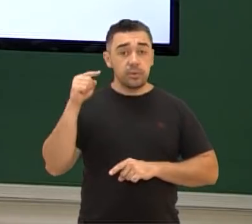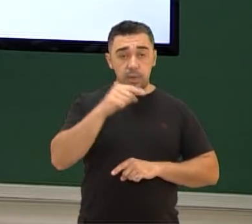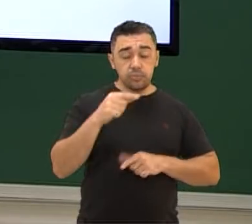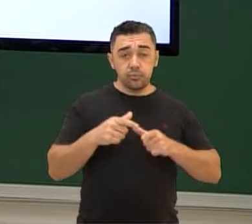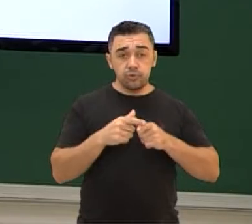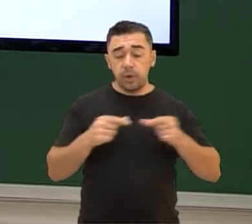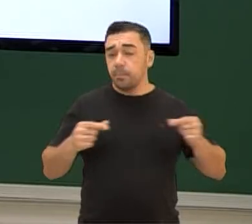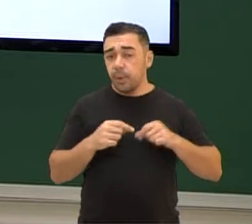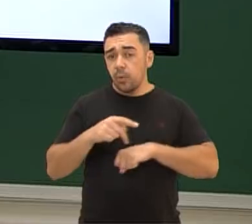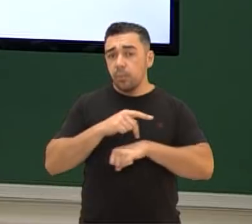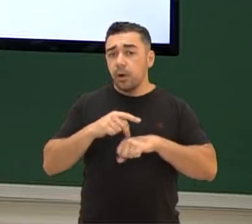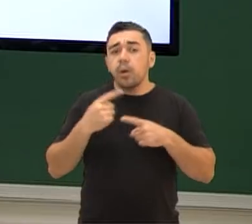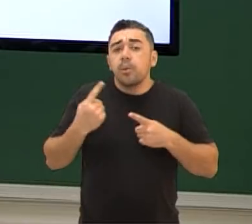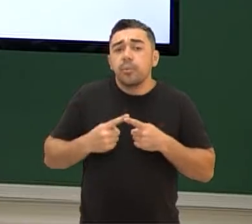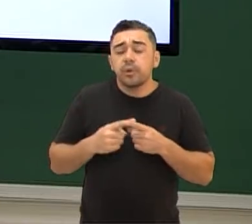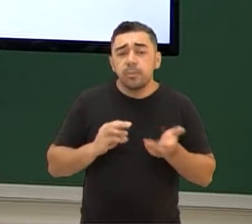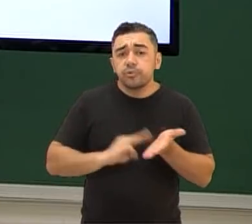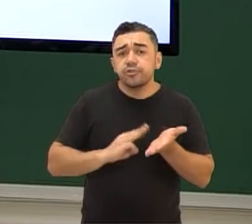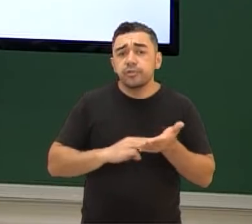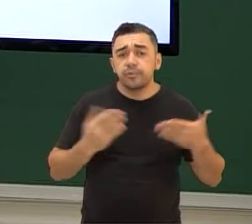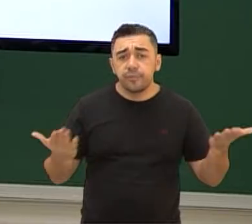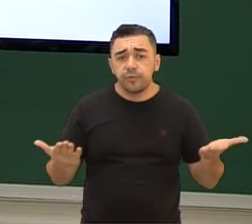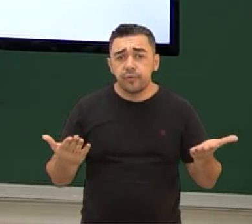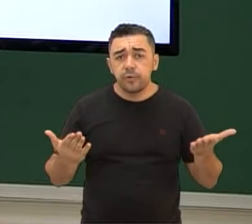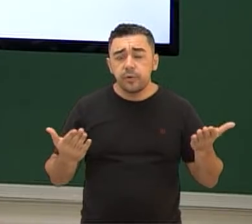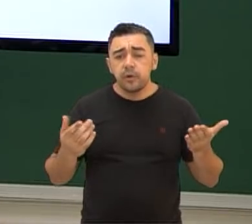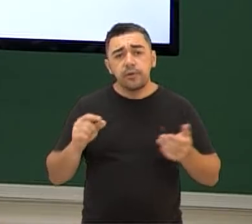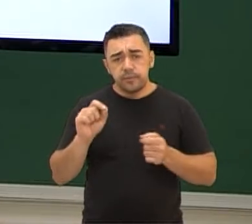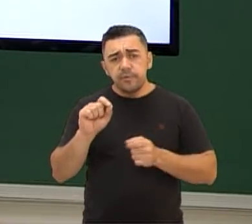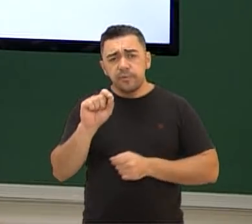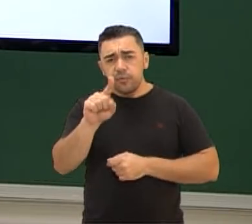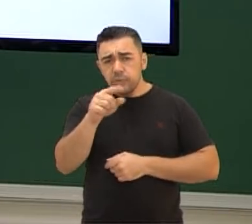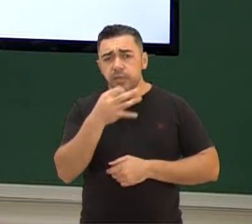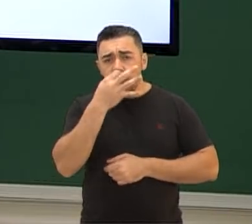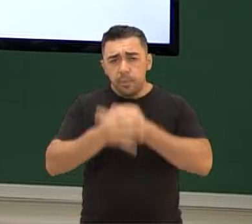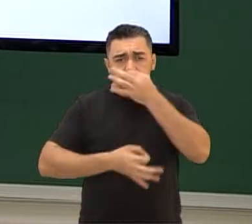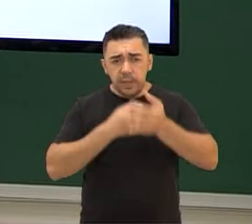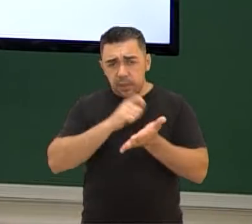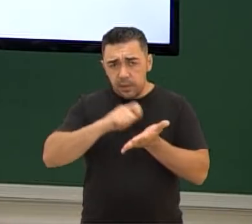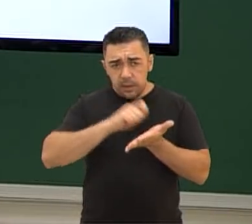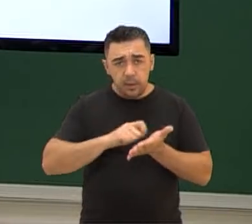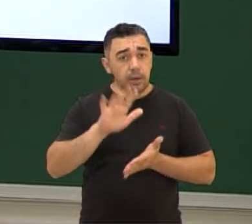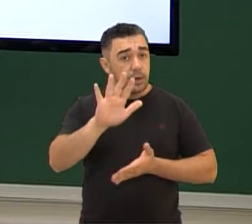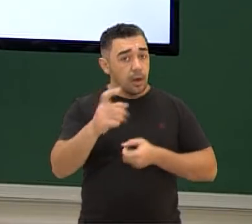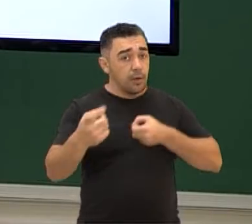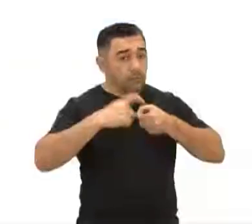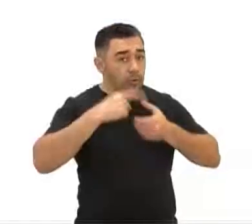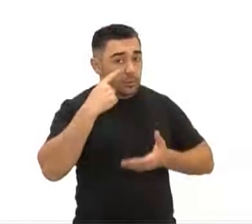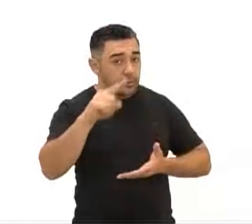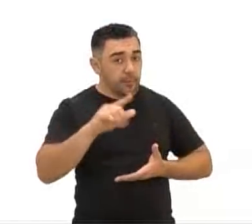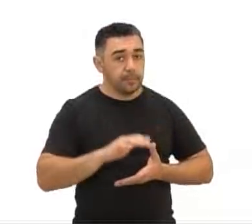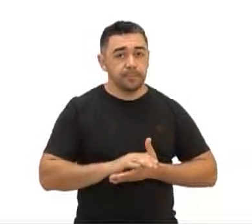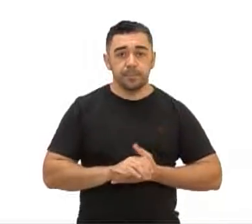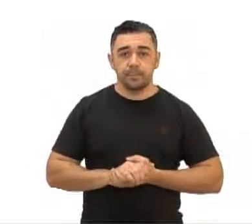guerra. Por qual motivo usar as bombas? Faça um comentário sobre esse ataque e a gente já volta então.